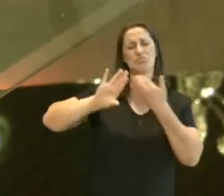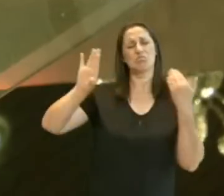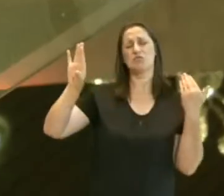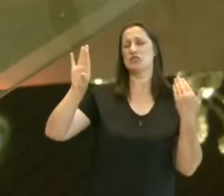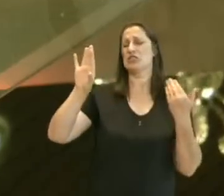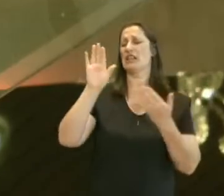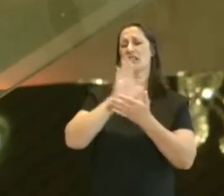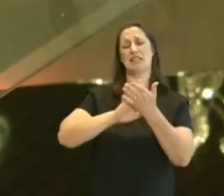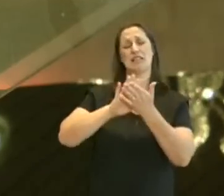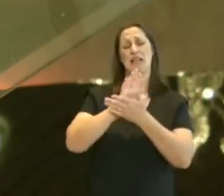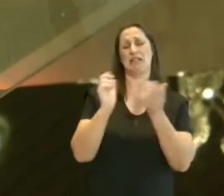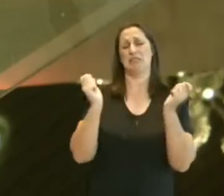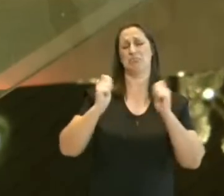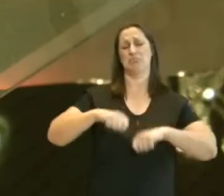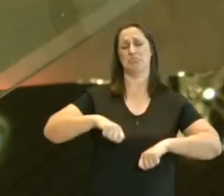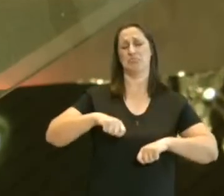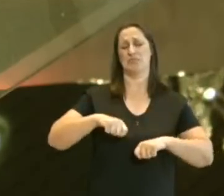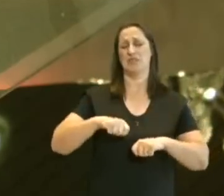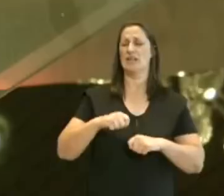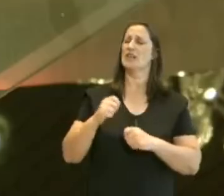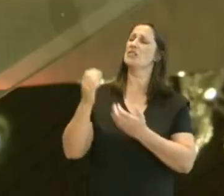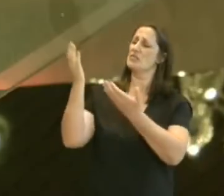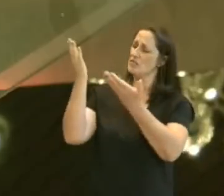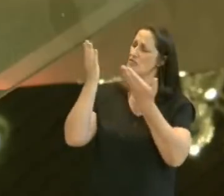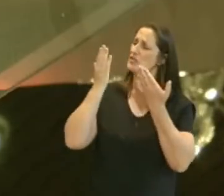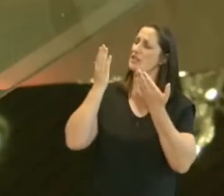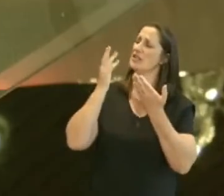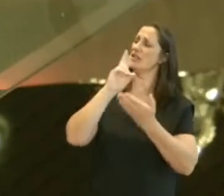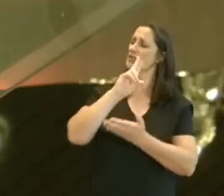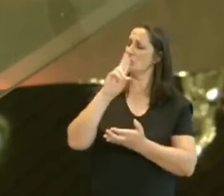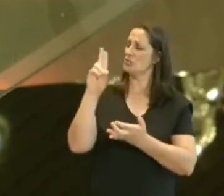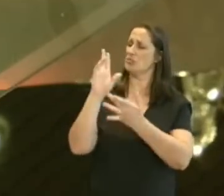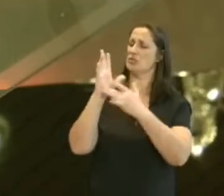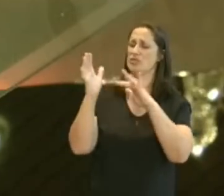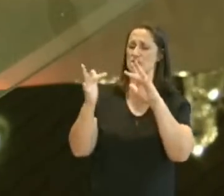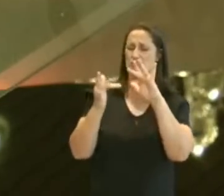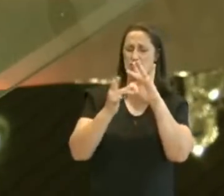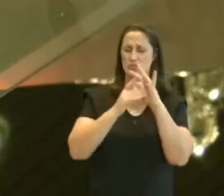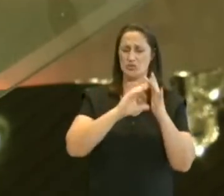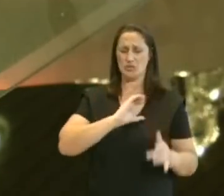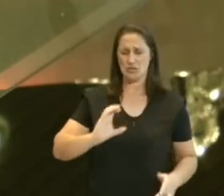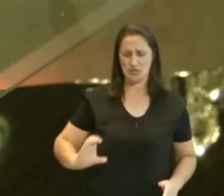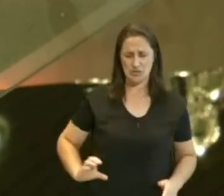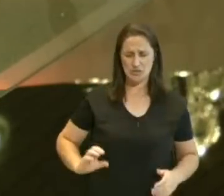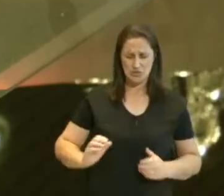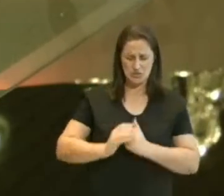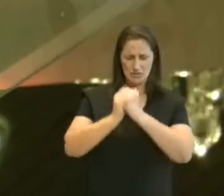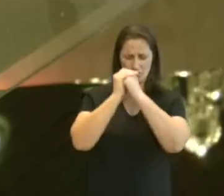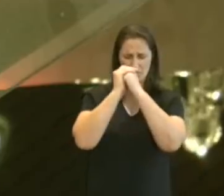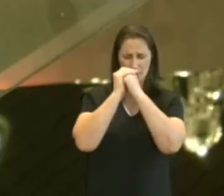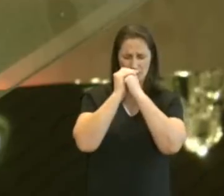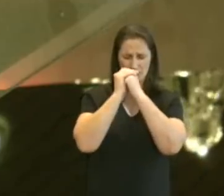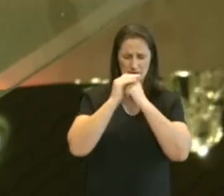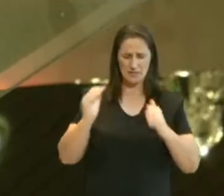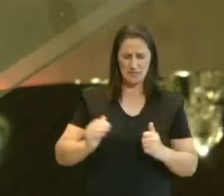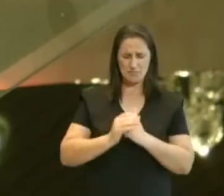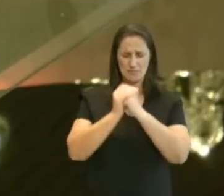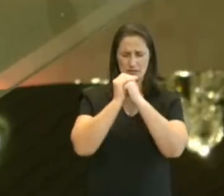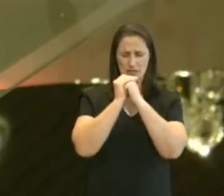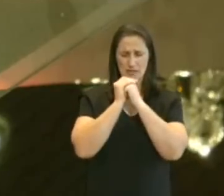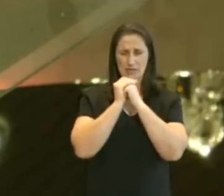vem, Senhor, vem com a Tua graça. É aquilo que oramos em nome de Cristo. Amém e amém.